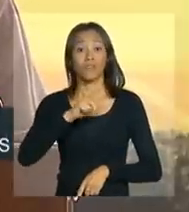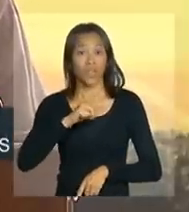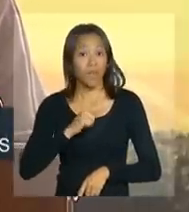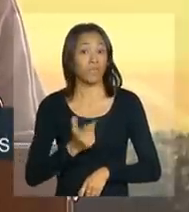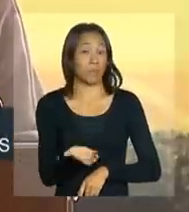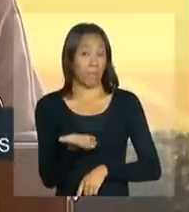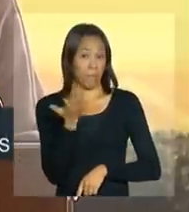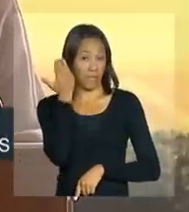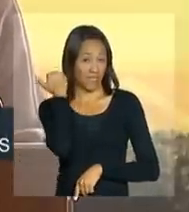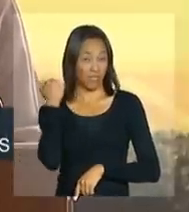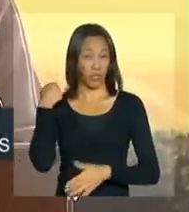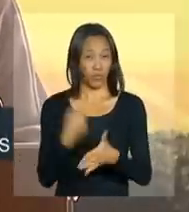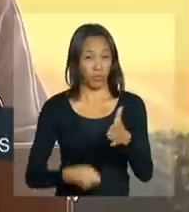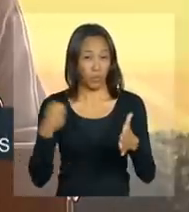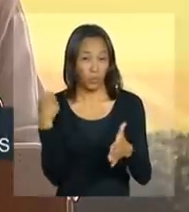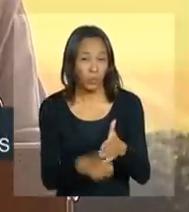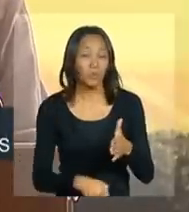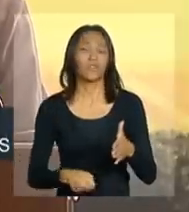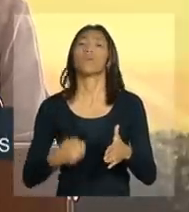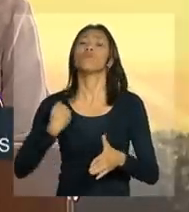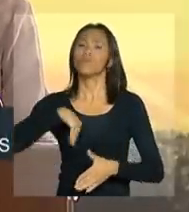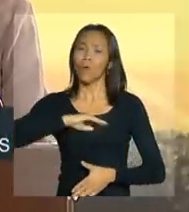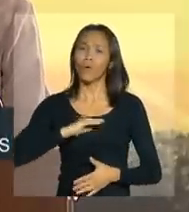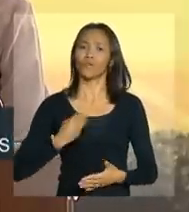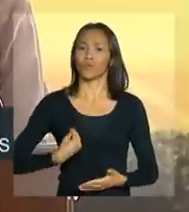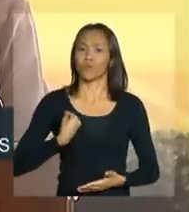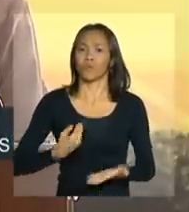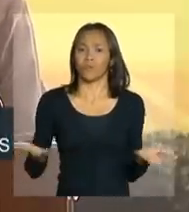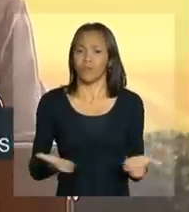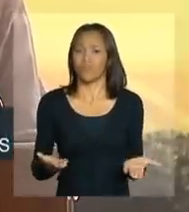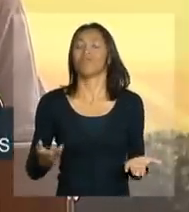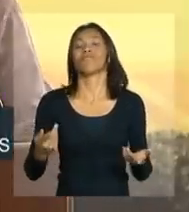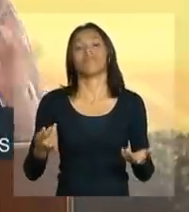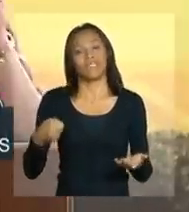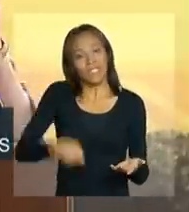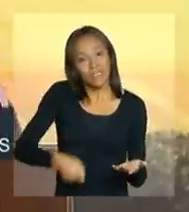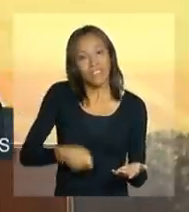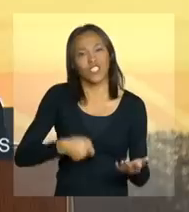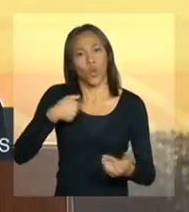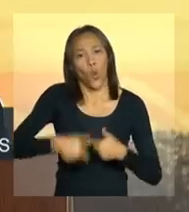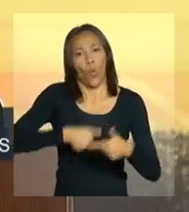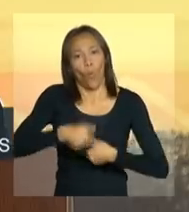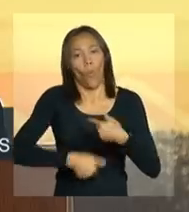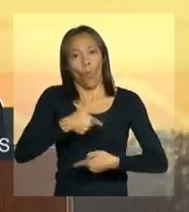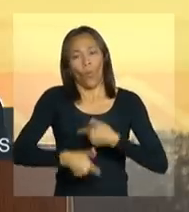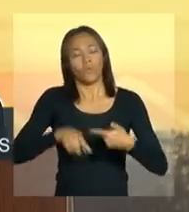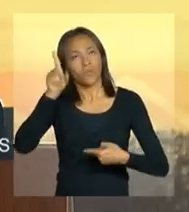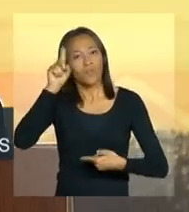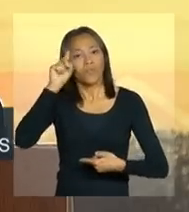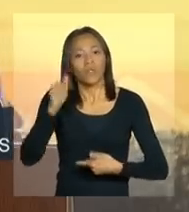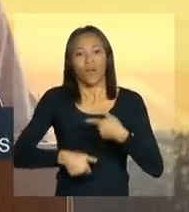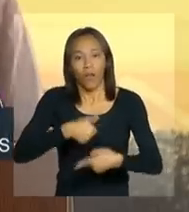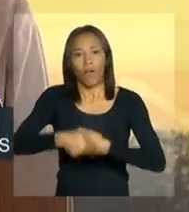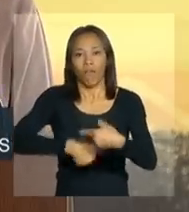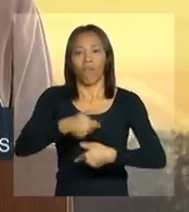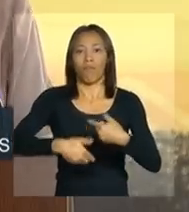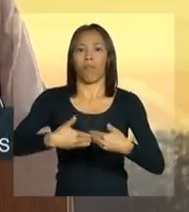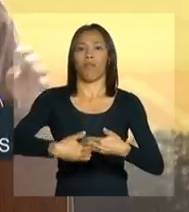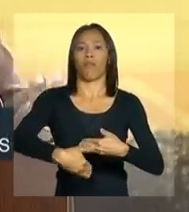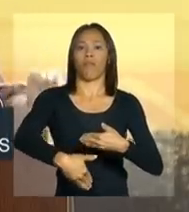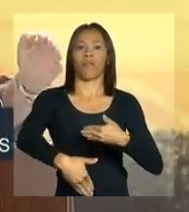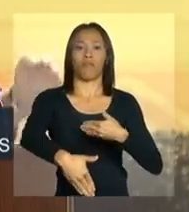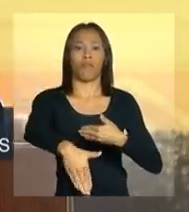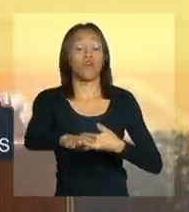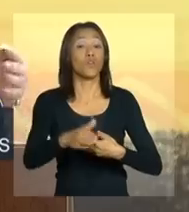passado de luta nosso presente também exige batalhas cotidianas obviamente